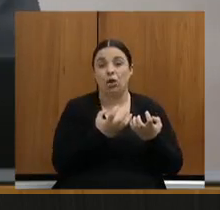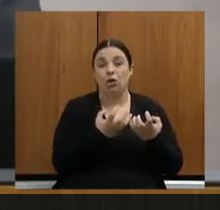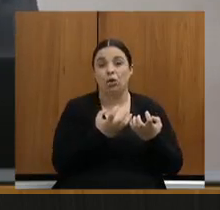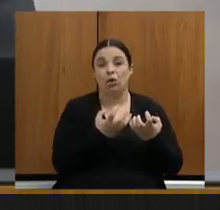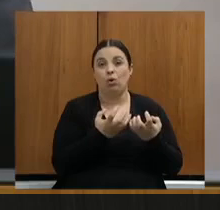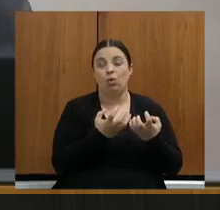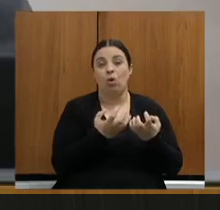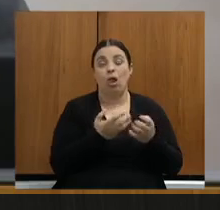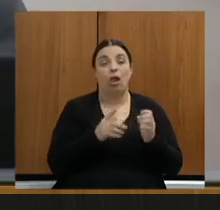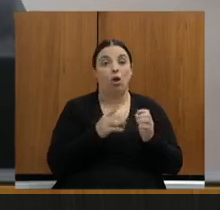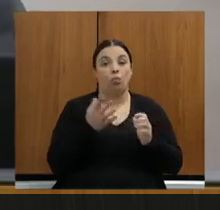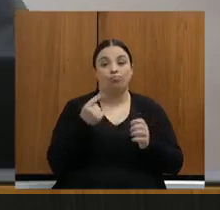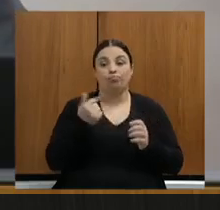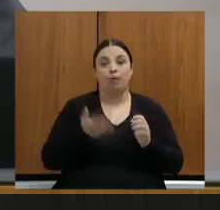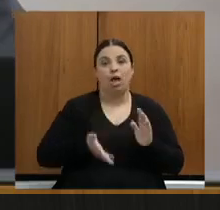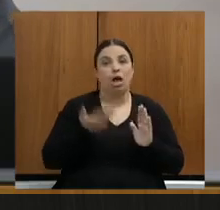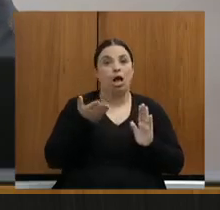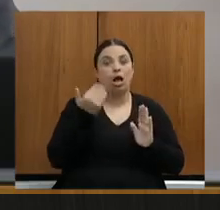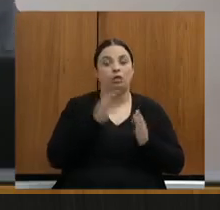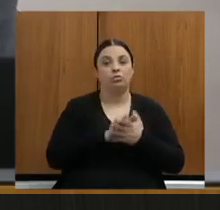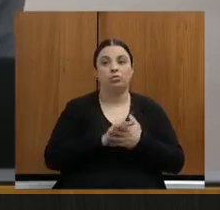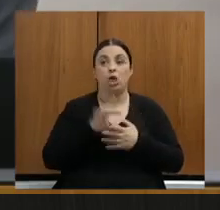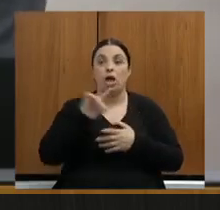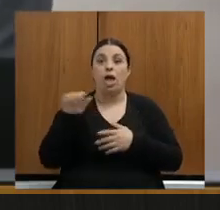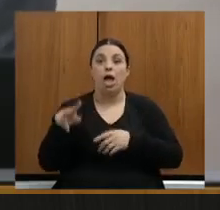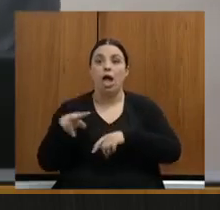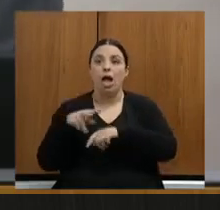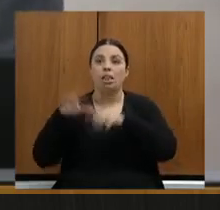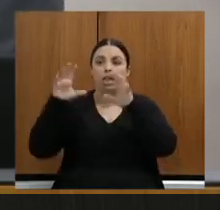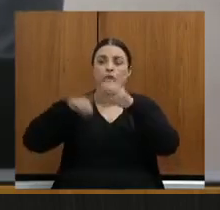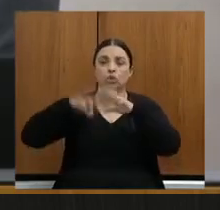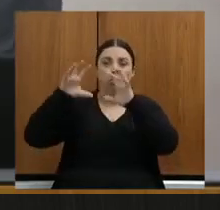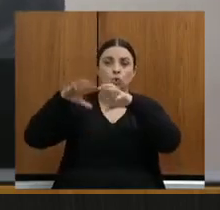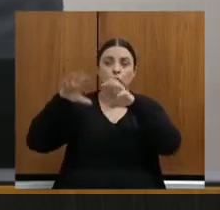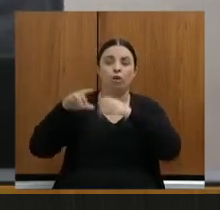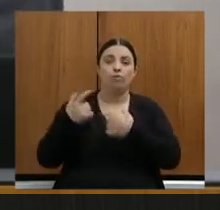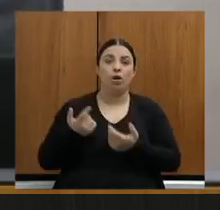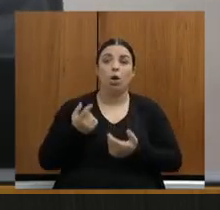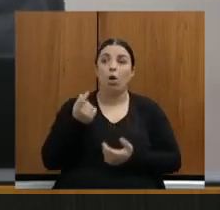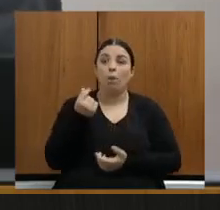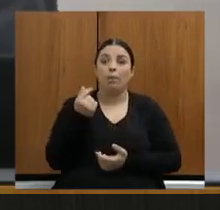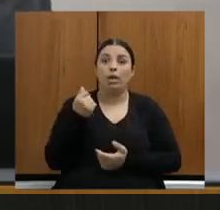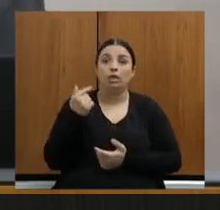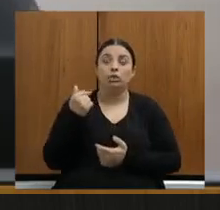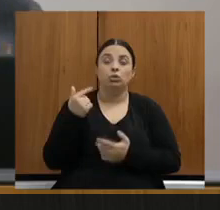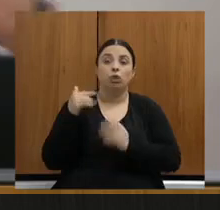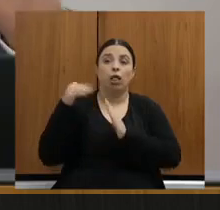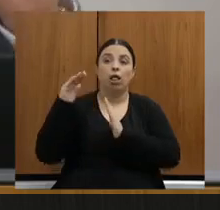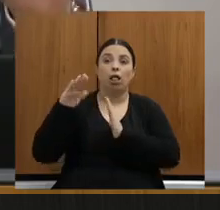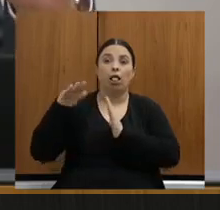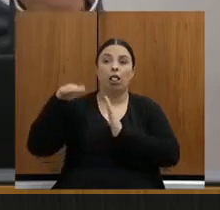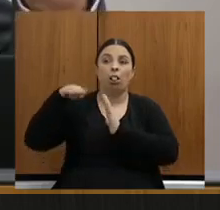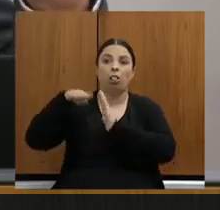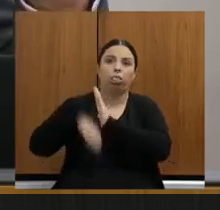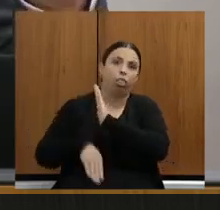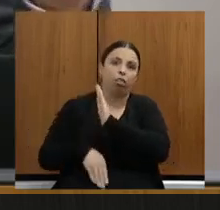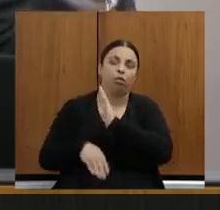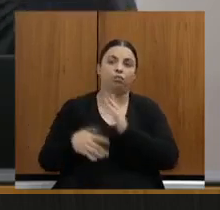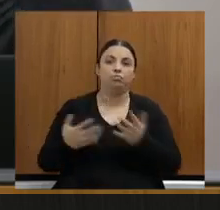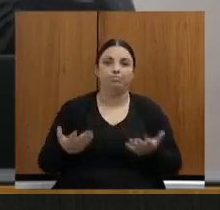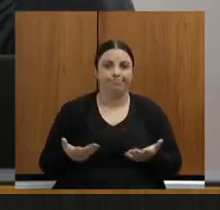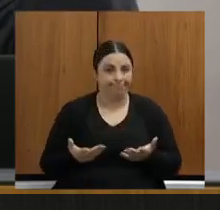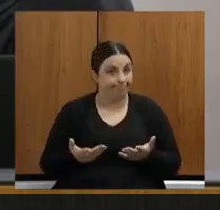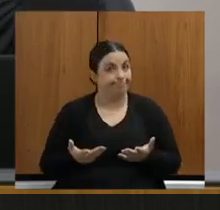interessante Ontem nós assistimos participando de uma reunião tava aí o Coronel Henrique lá e a grande reclamação é de que